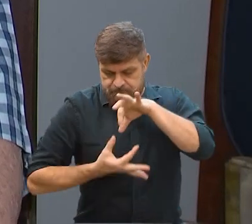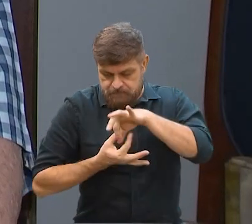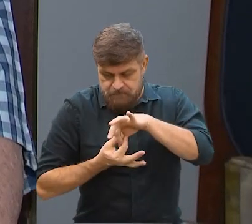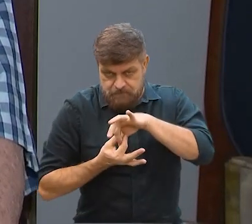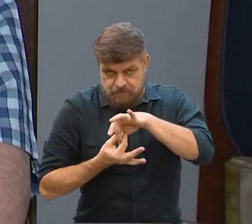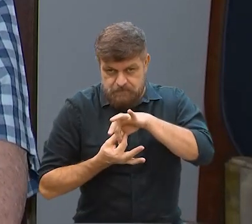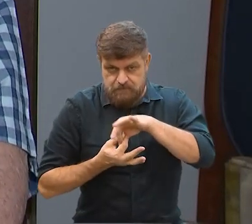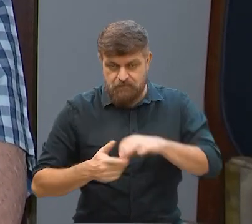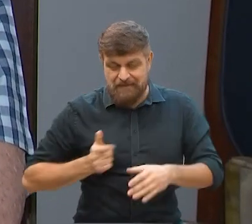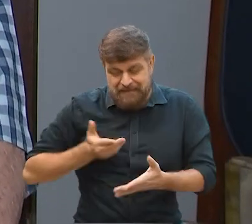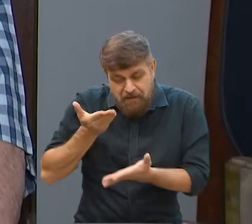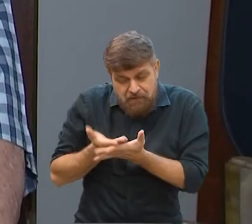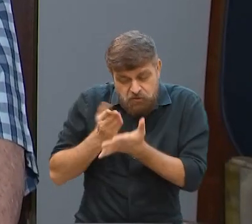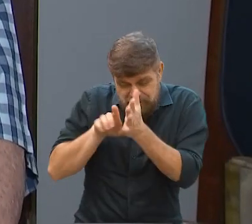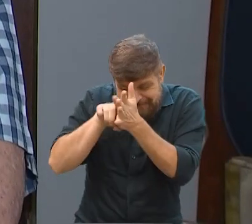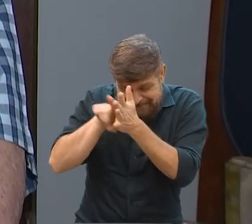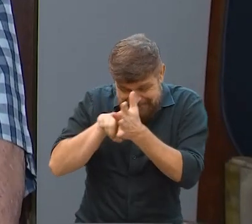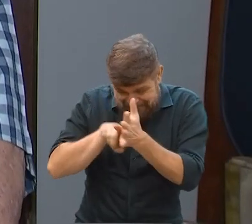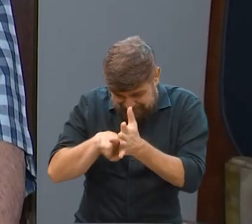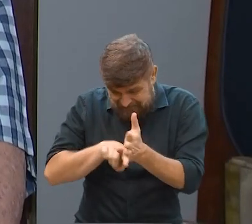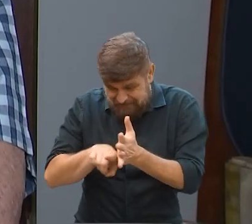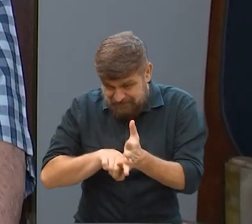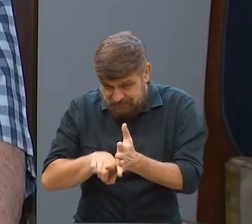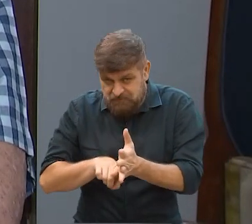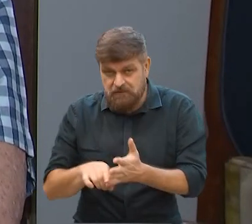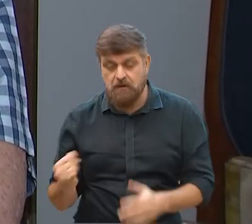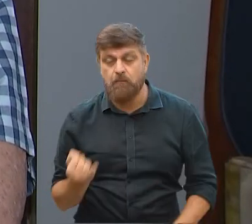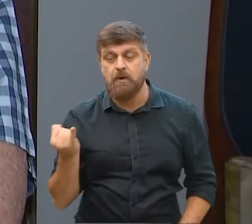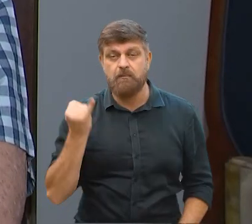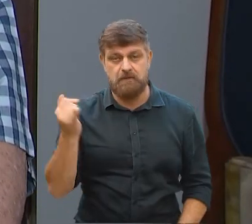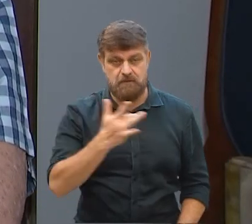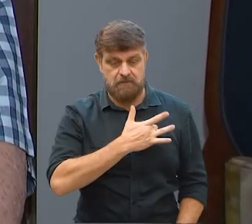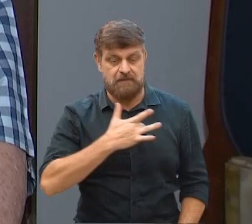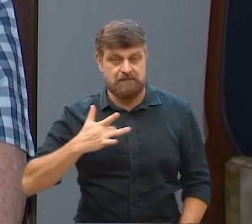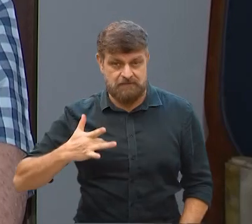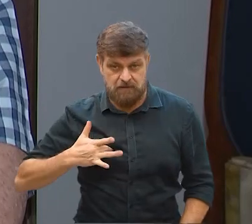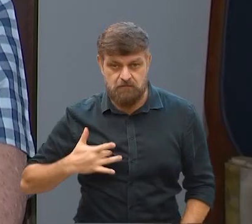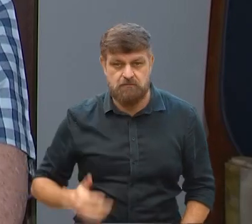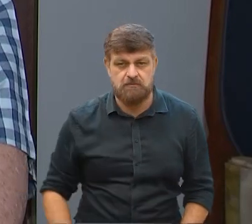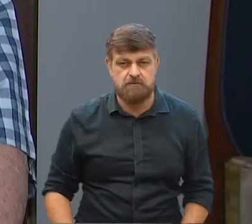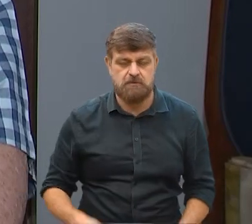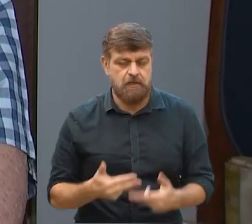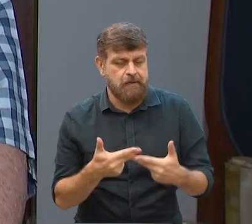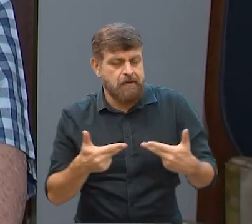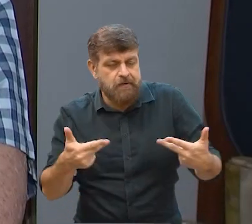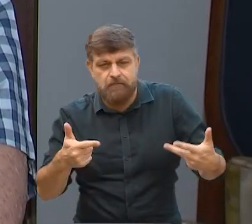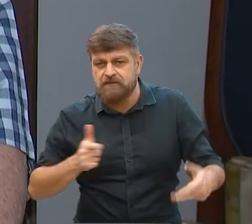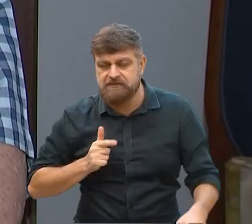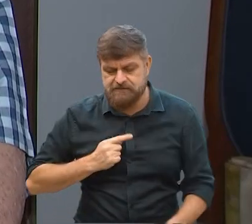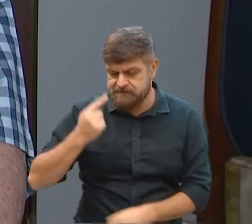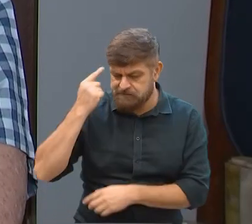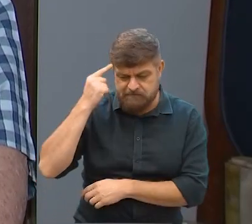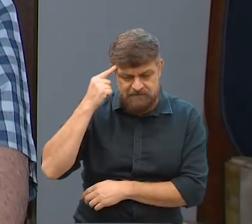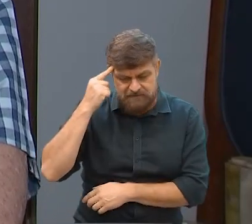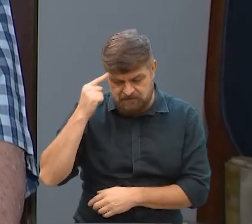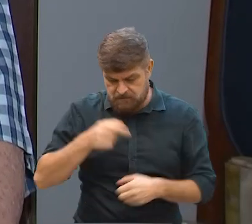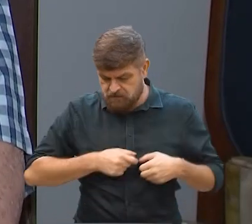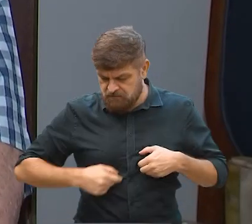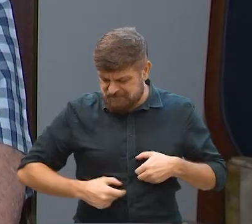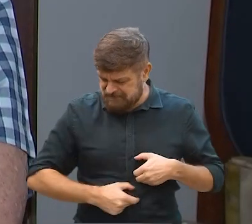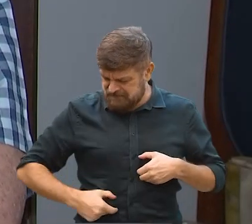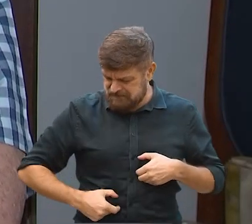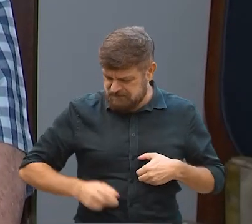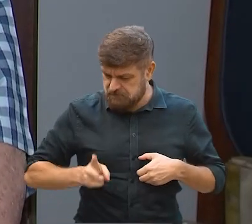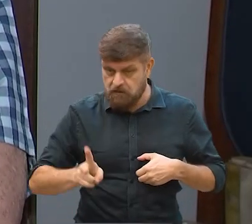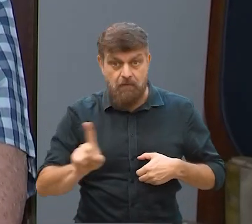não é? Muita coisa importante para a saúde do modo geral, até coisas totalmente fora do aparelho